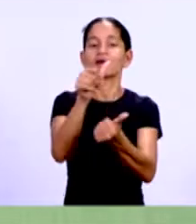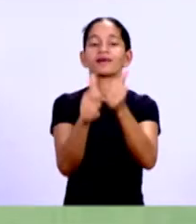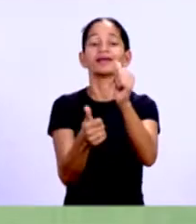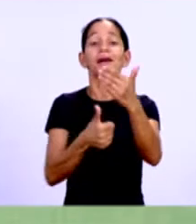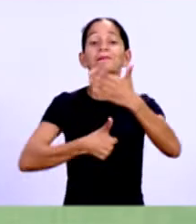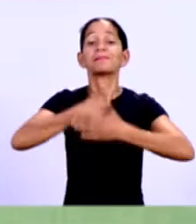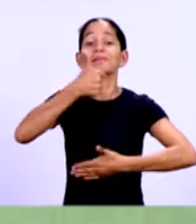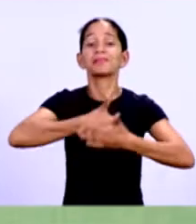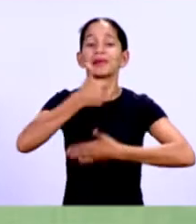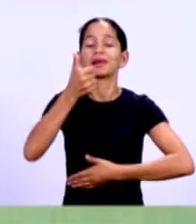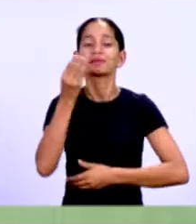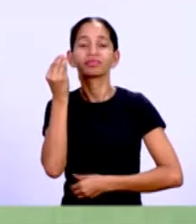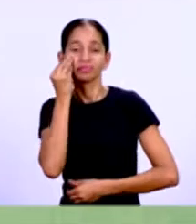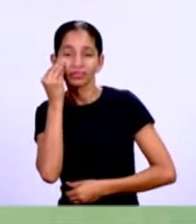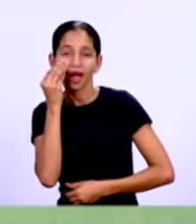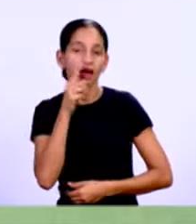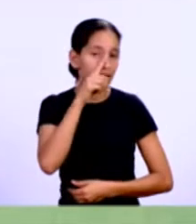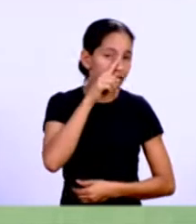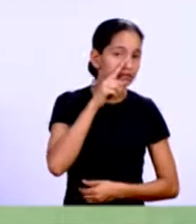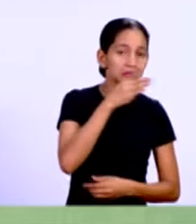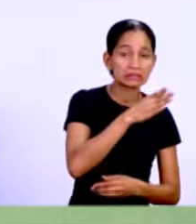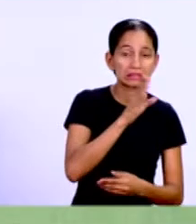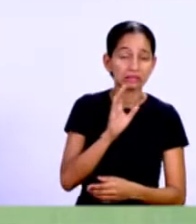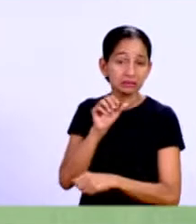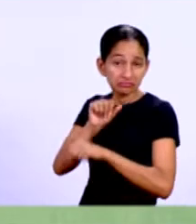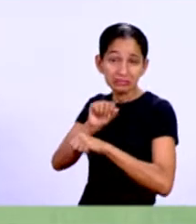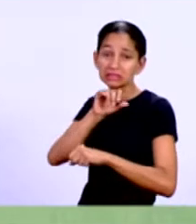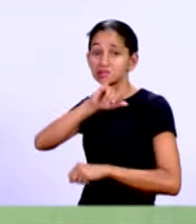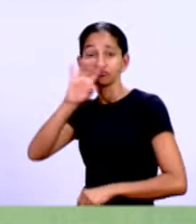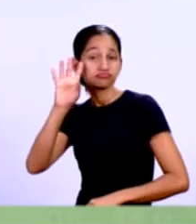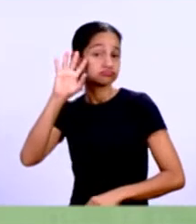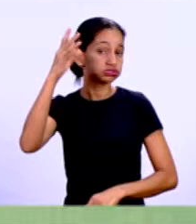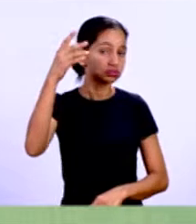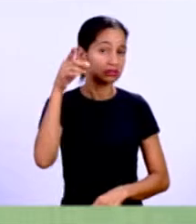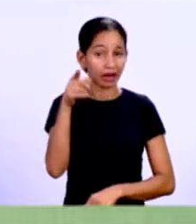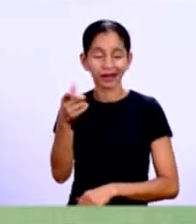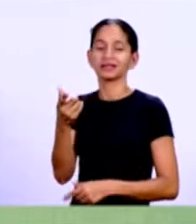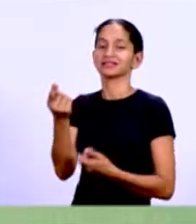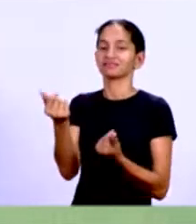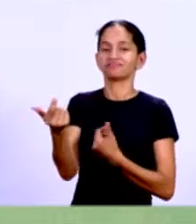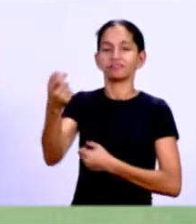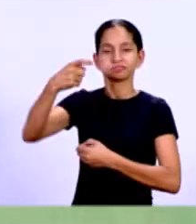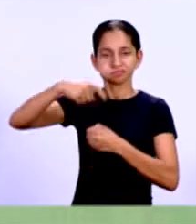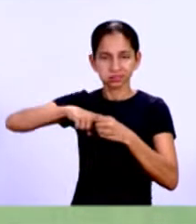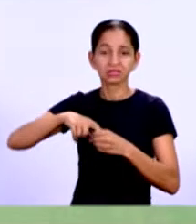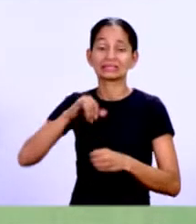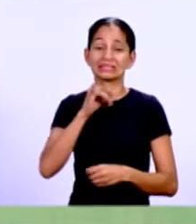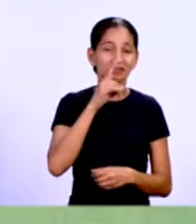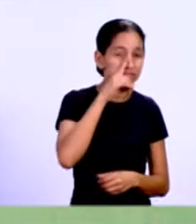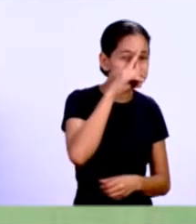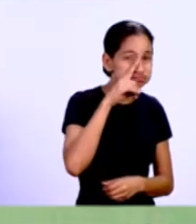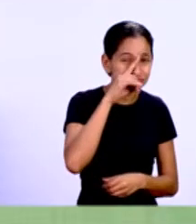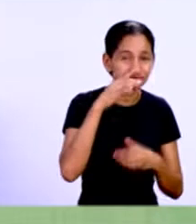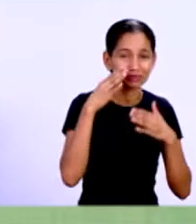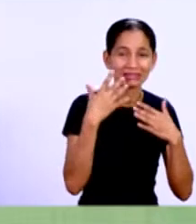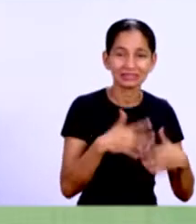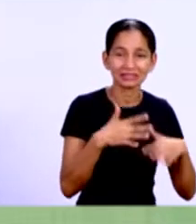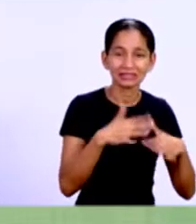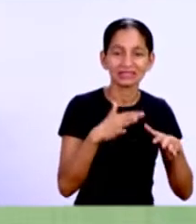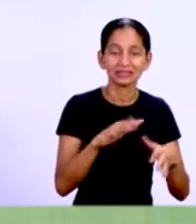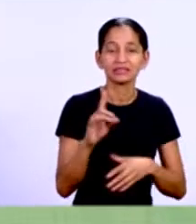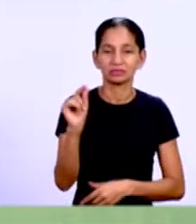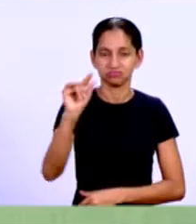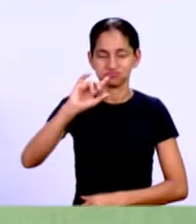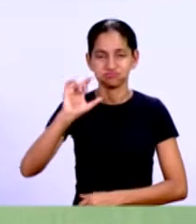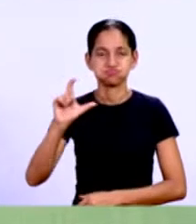é viável correr o risco para obter o resultado esperado. Normalmente, quanto maior o risco, maior o ganho esperado.